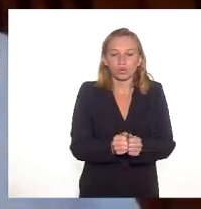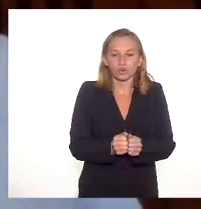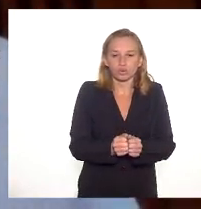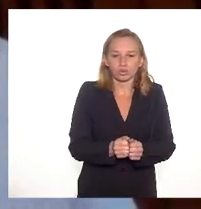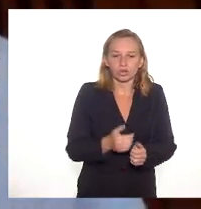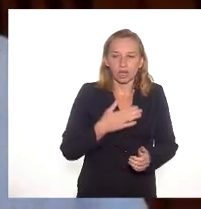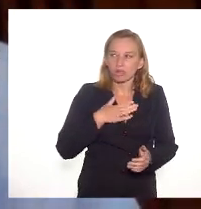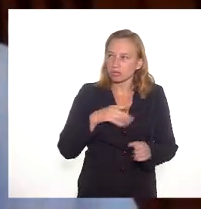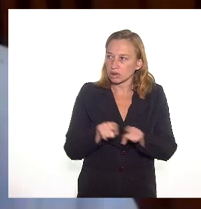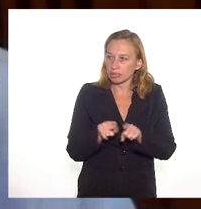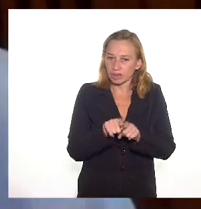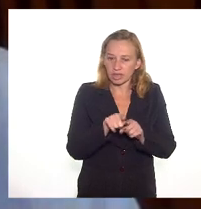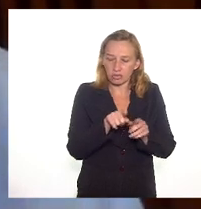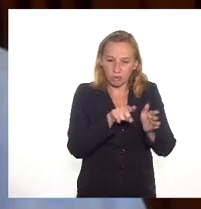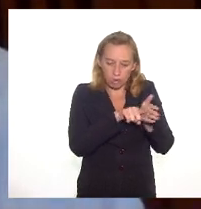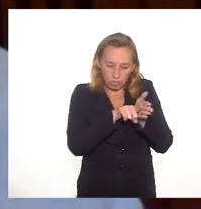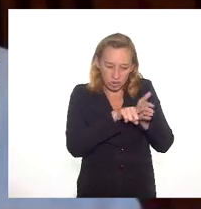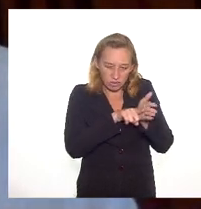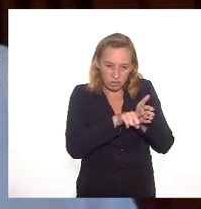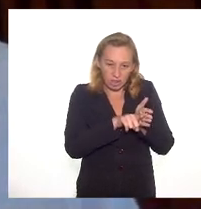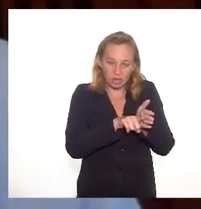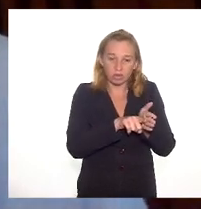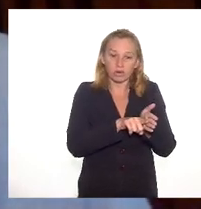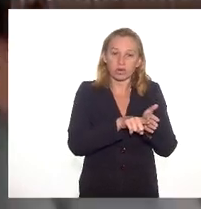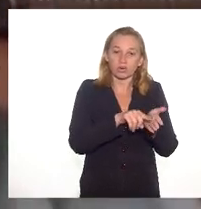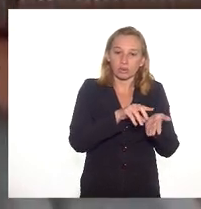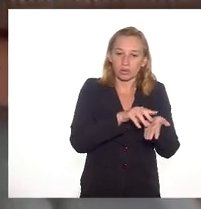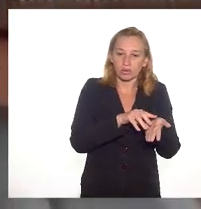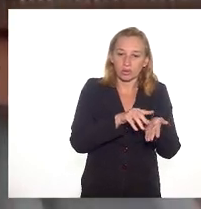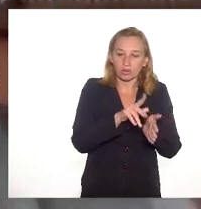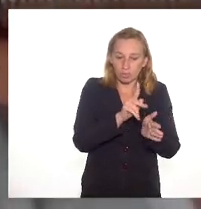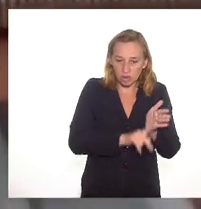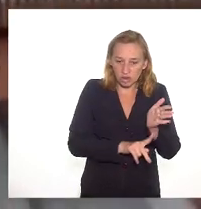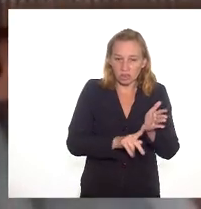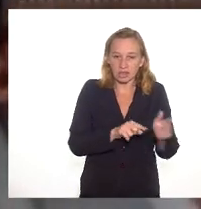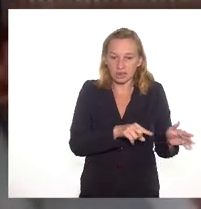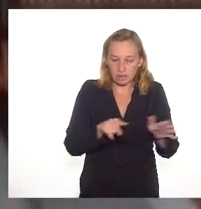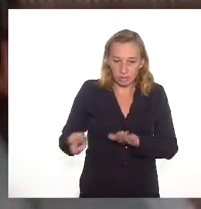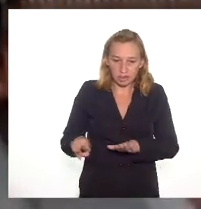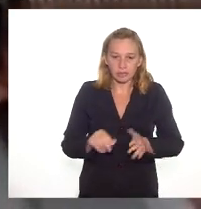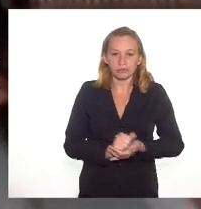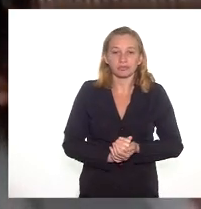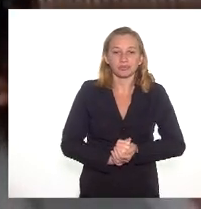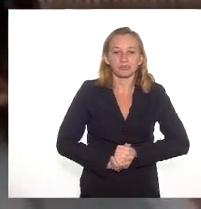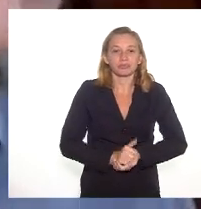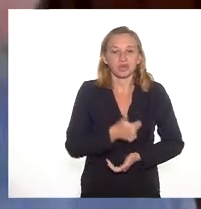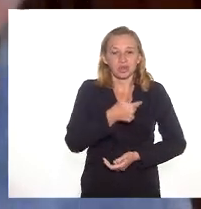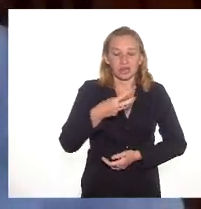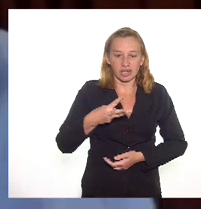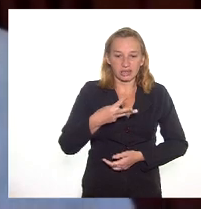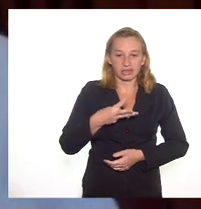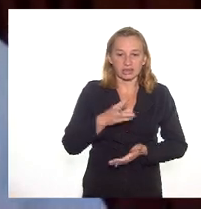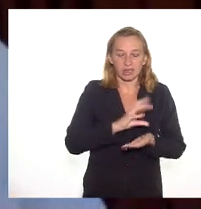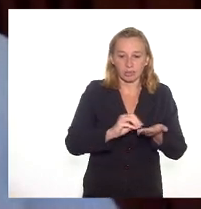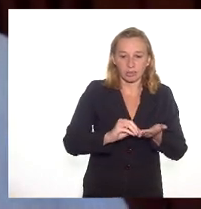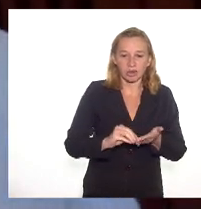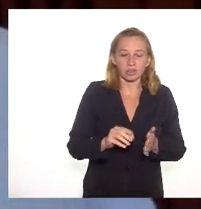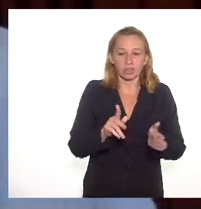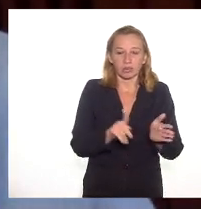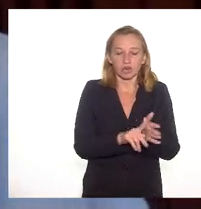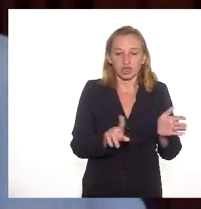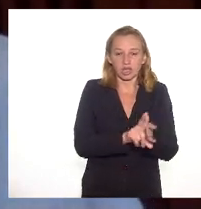Mônica, vou analisar também o projeto durante essa semana. Muito obrigada. Pedido de vista concedido. 13 da pauta. Projeto de